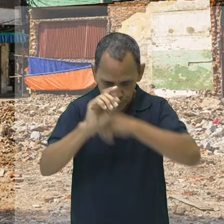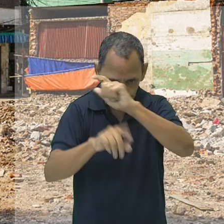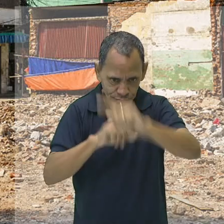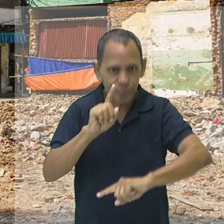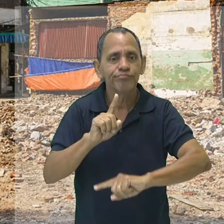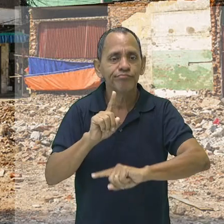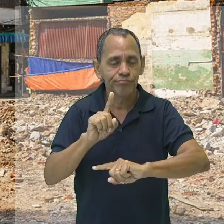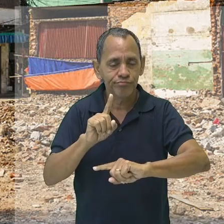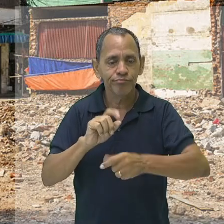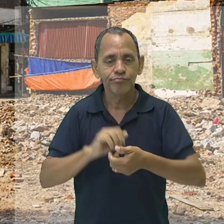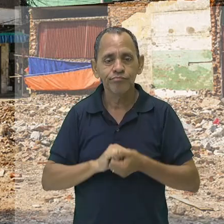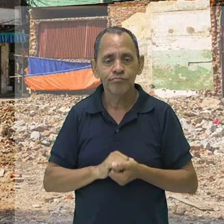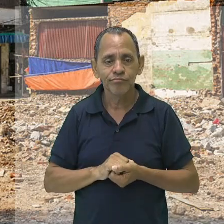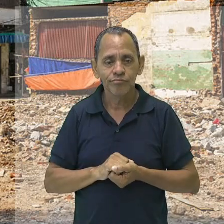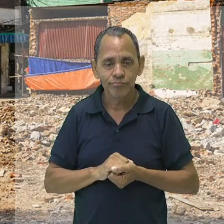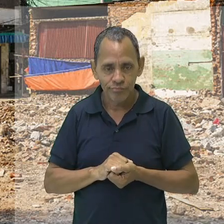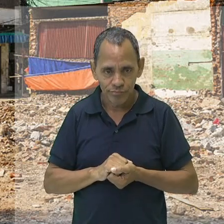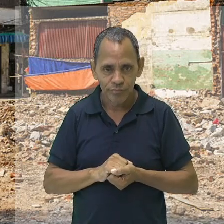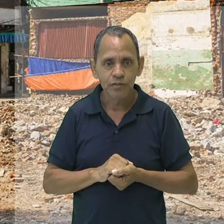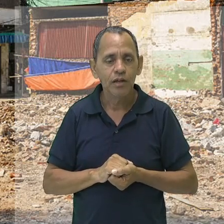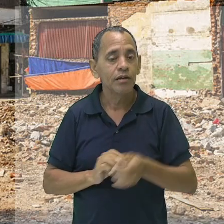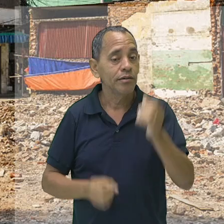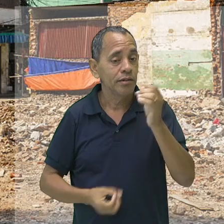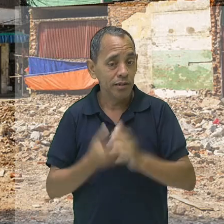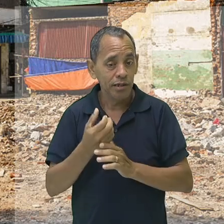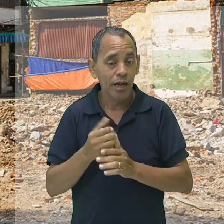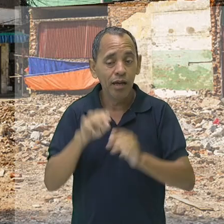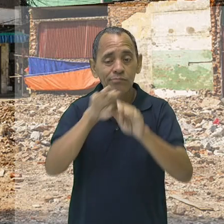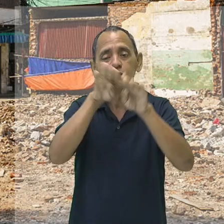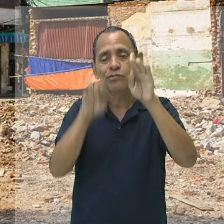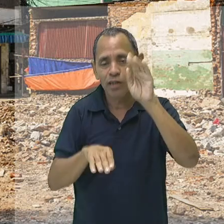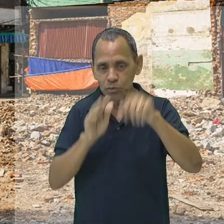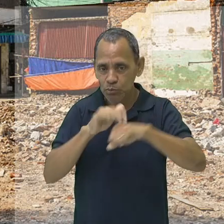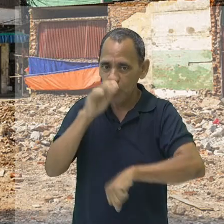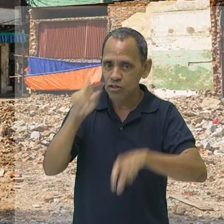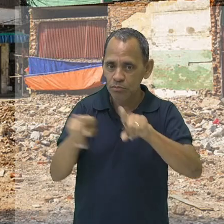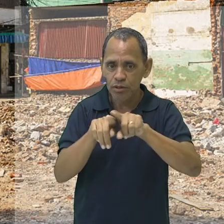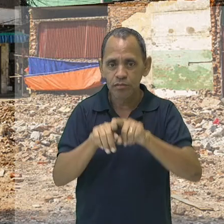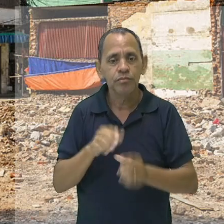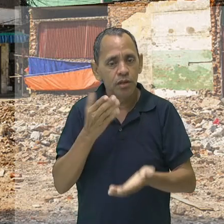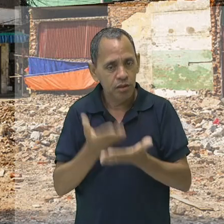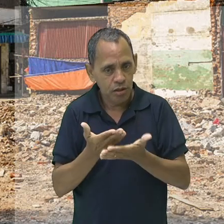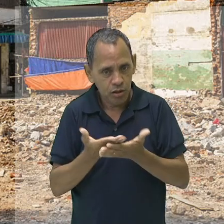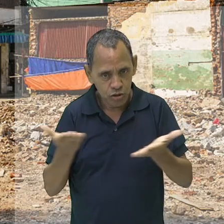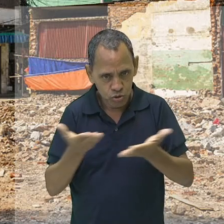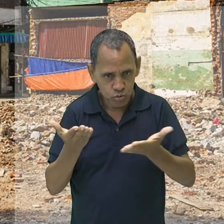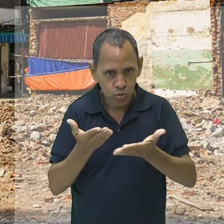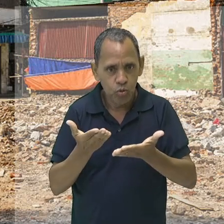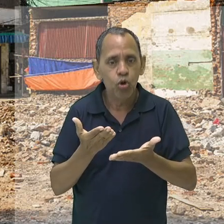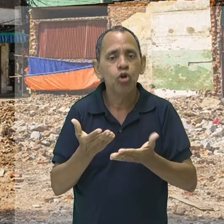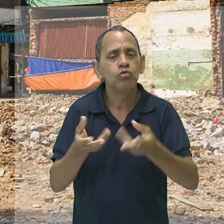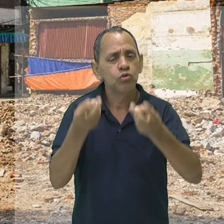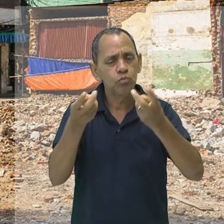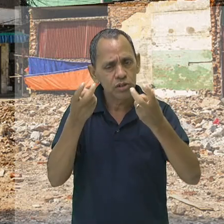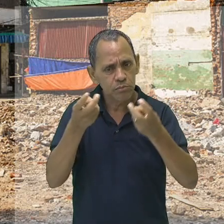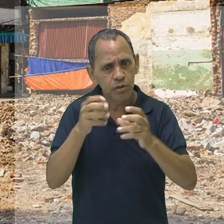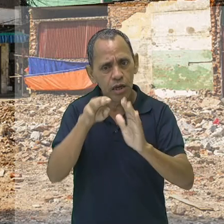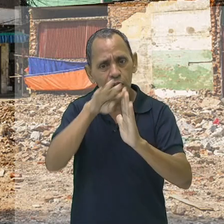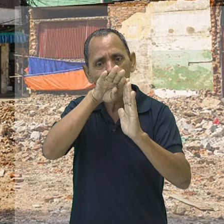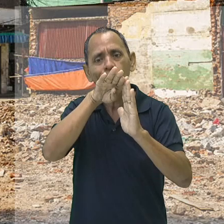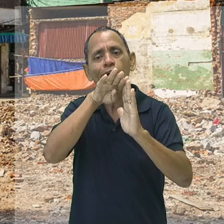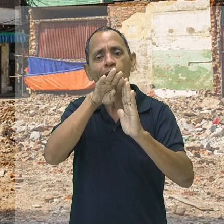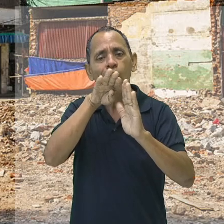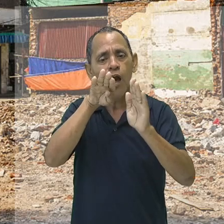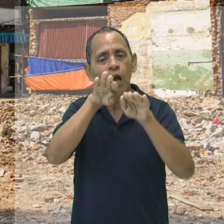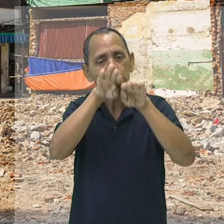ela vai gerar cada vez mais desigualdades. A gente vai ver nessa aula aqui que as desigualdades elas existem, né? Não